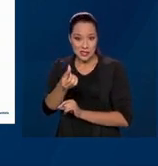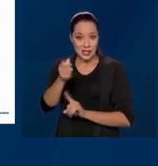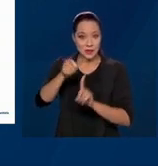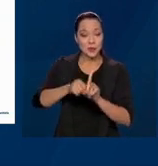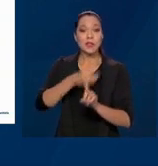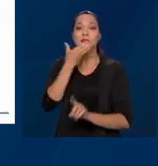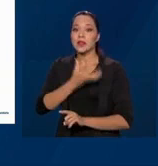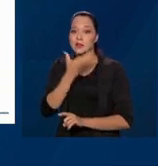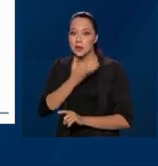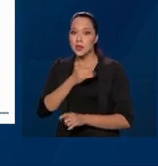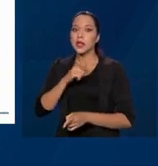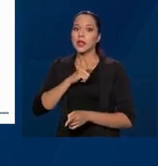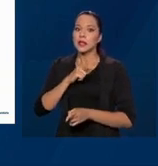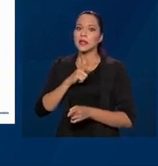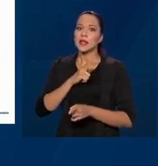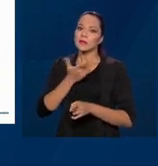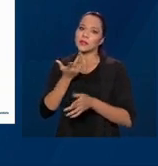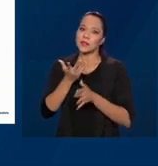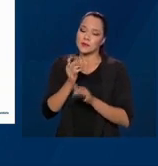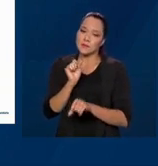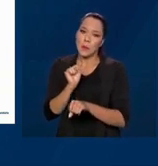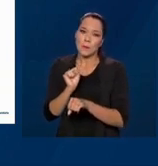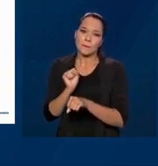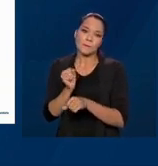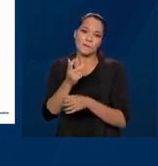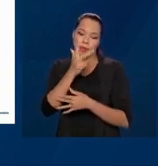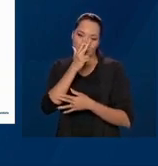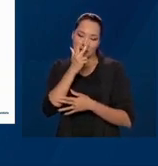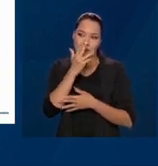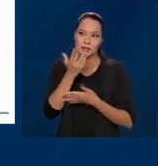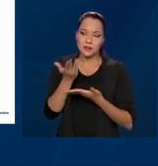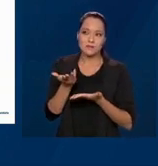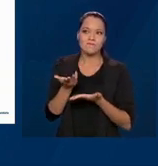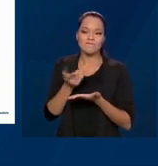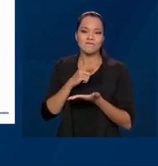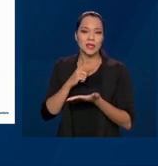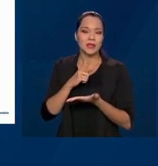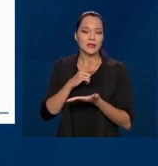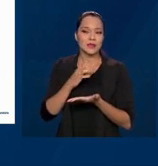dezembro houve um corte, é o que a gente chama de uma